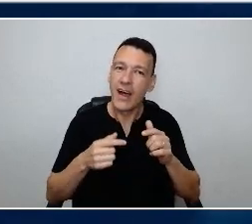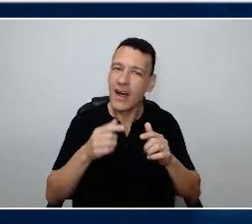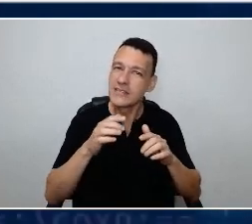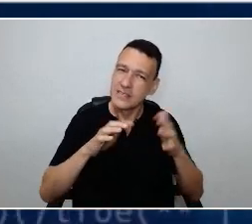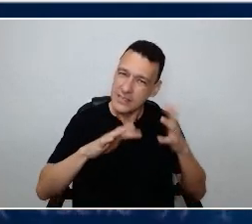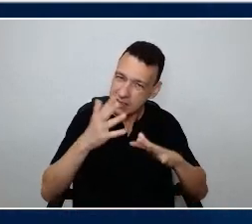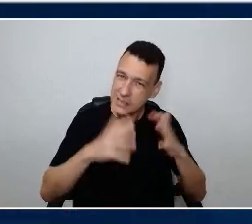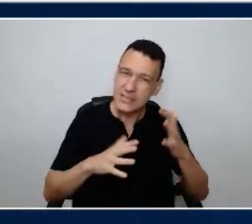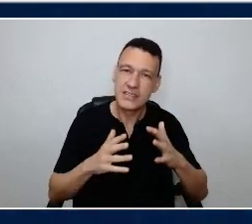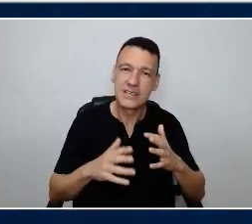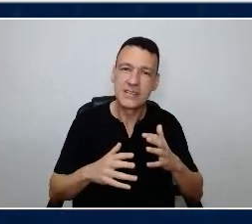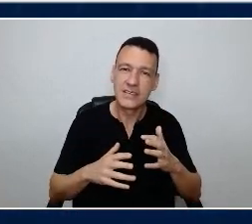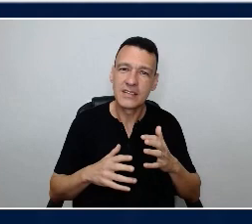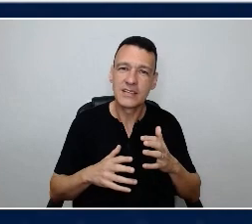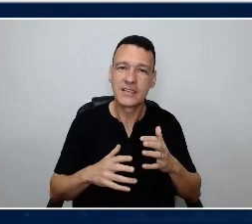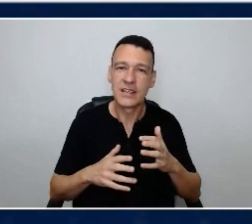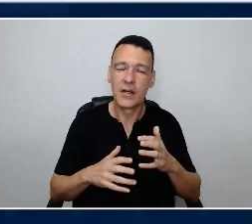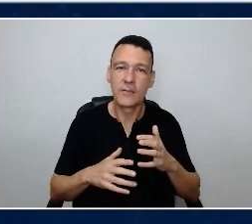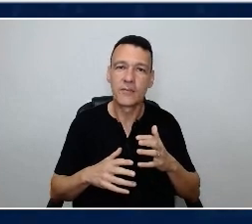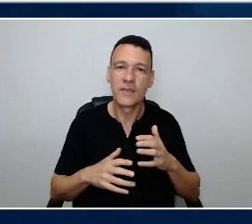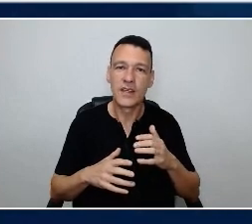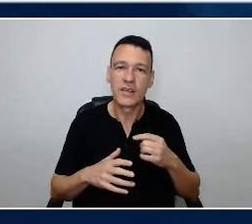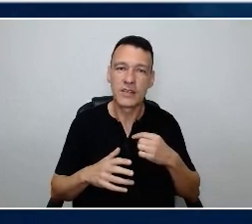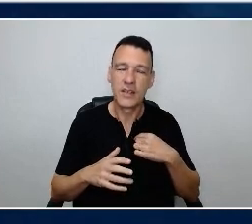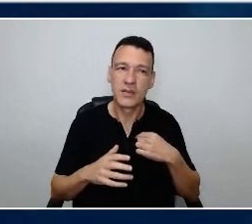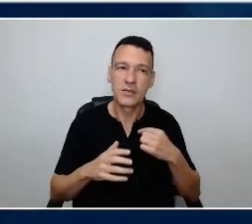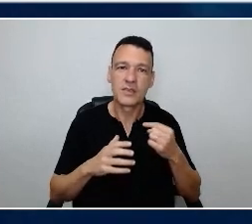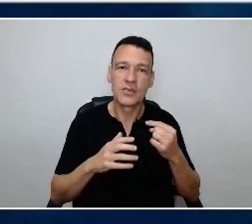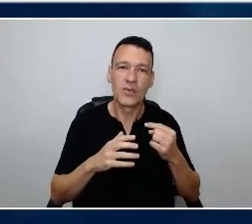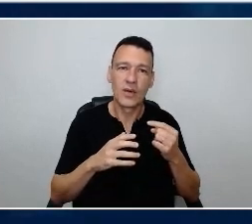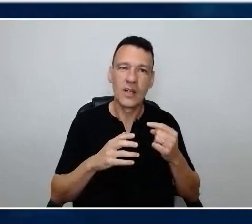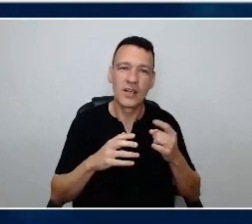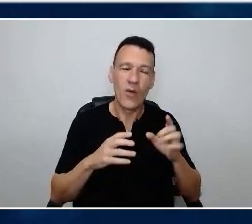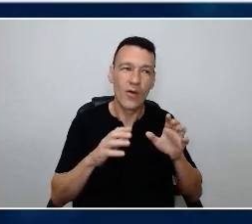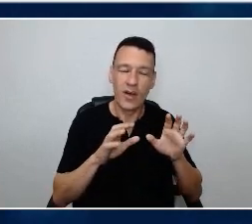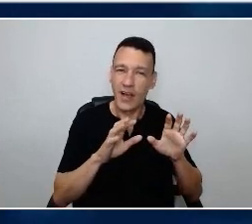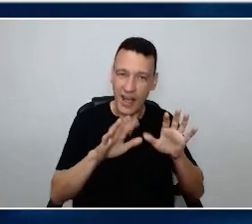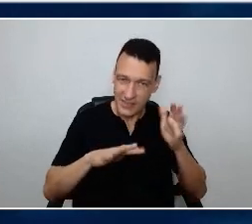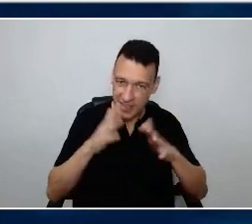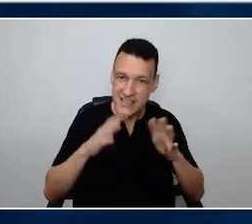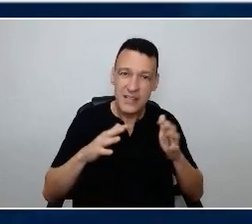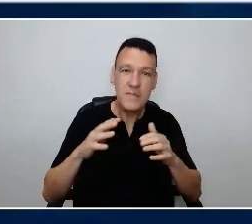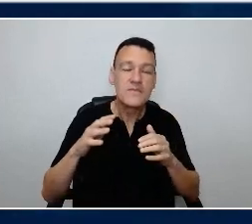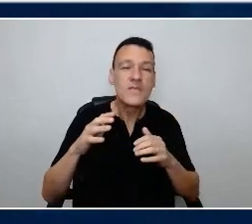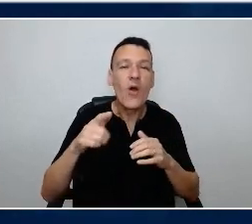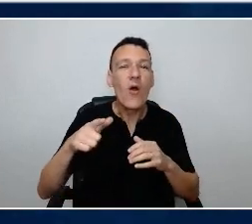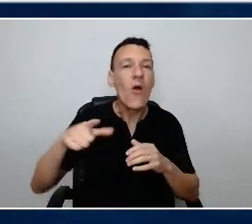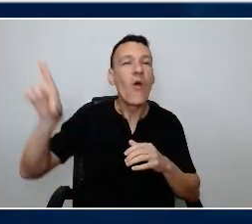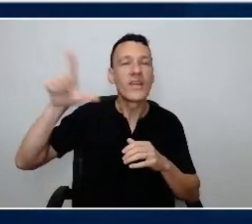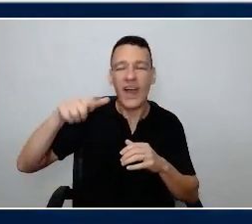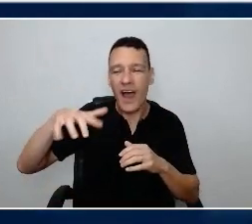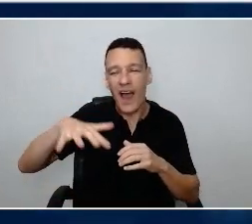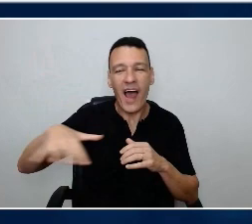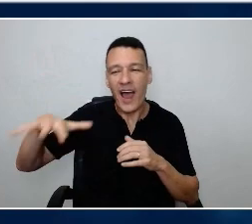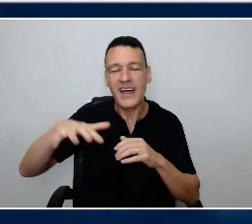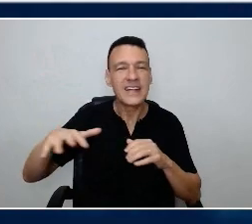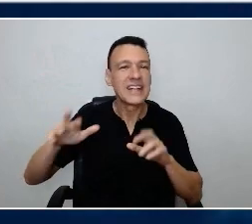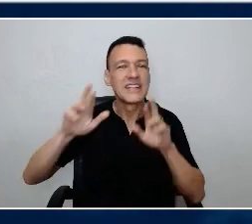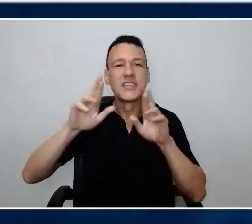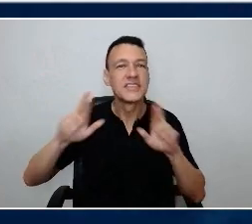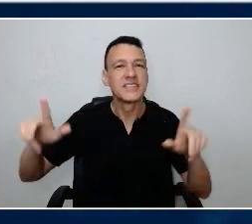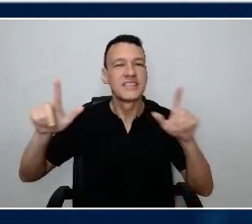você se conectar com outras pessoas que não são dessa área porque elas não vão te entender não vão entender os seus processos não vão entender os seus